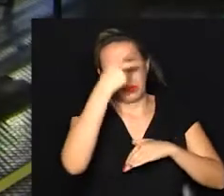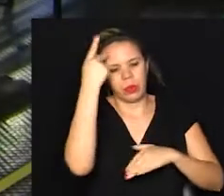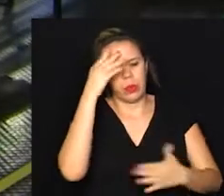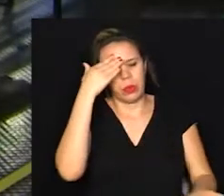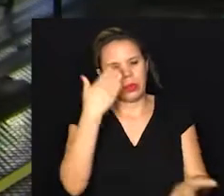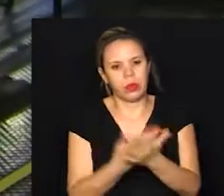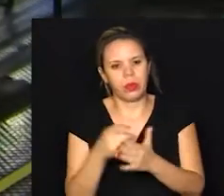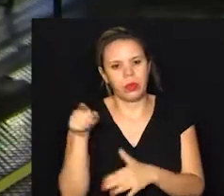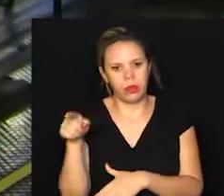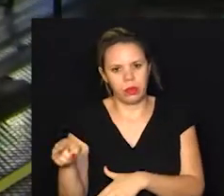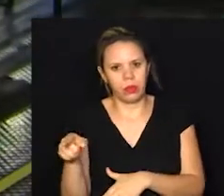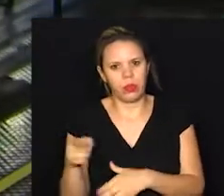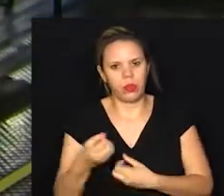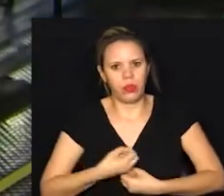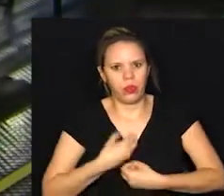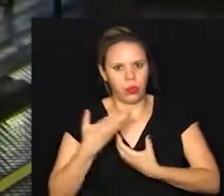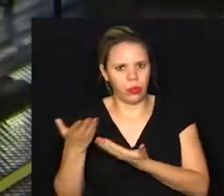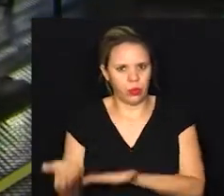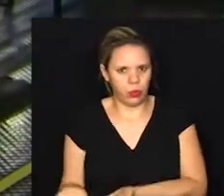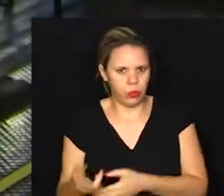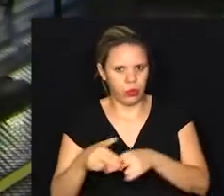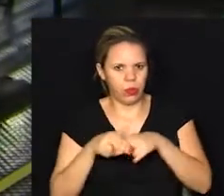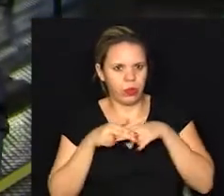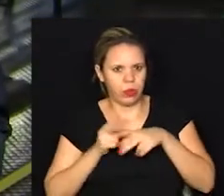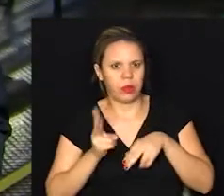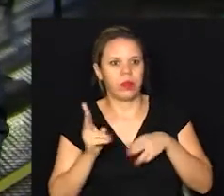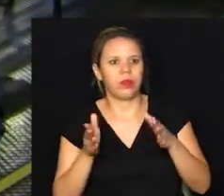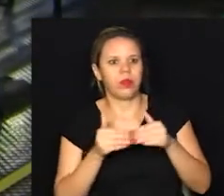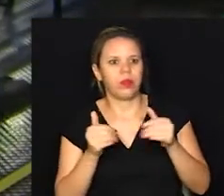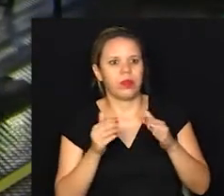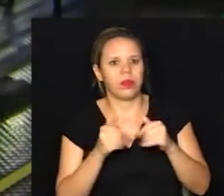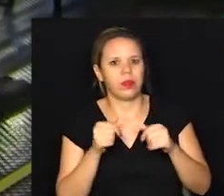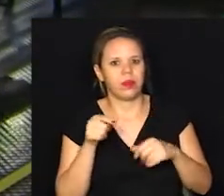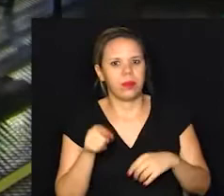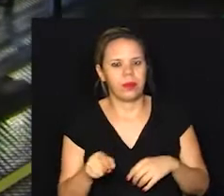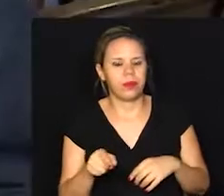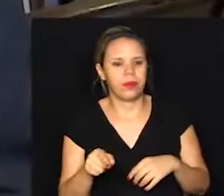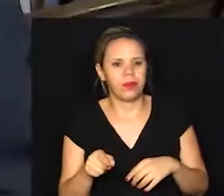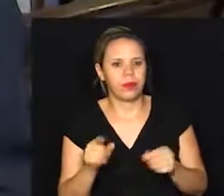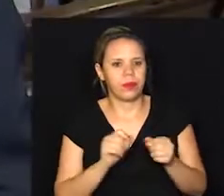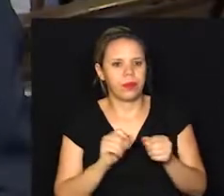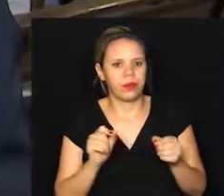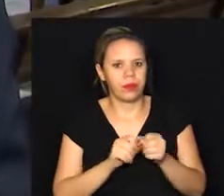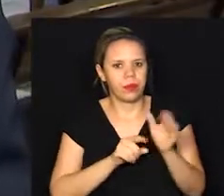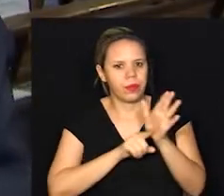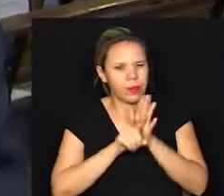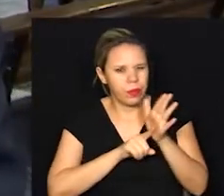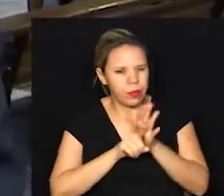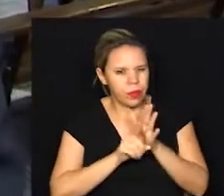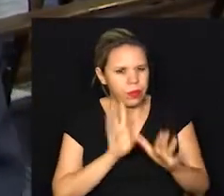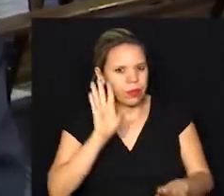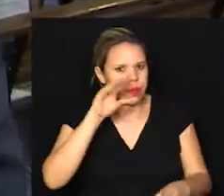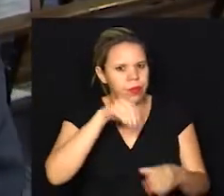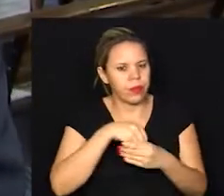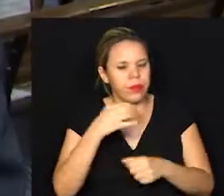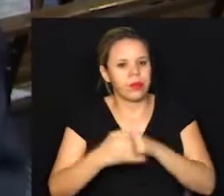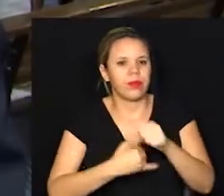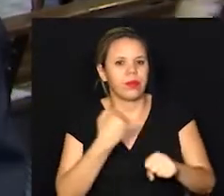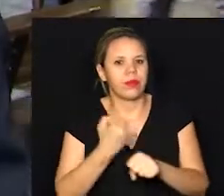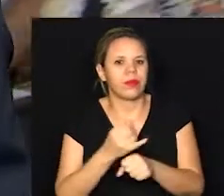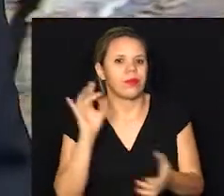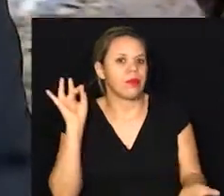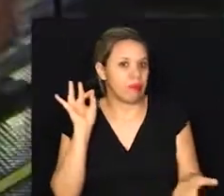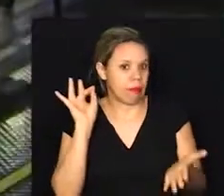a confiar naquela informação. Por isso a gente sempre pede para que o consumidor faça uma consulta diretamente no